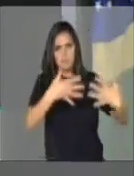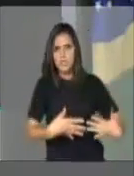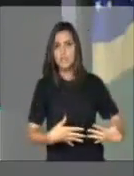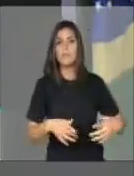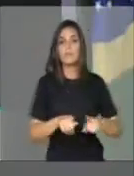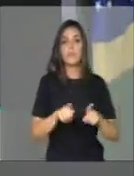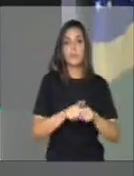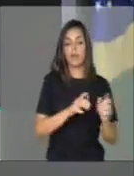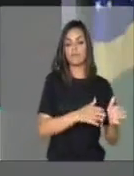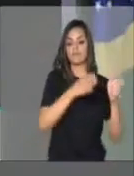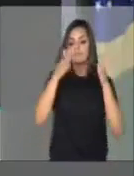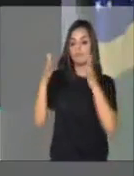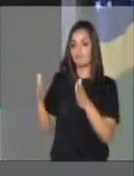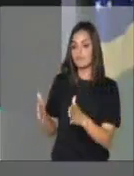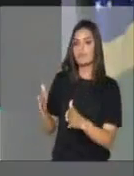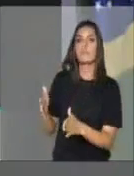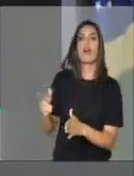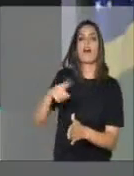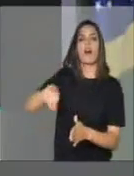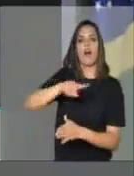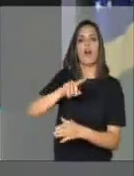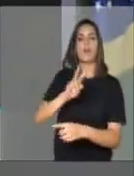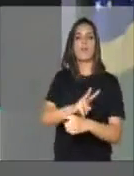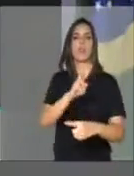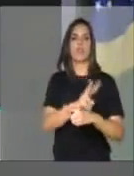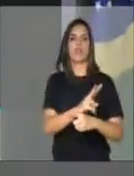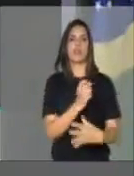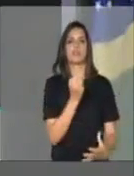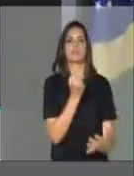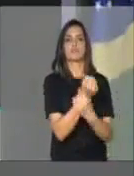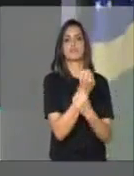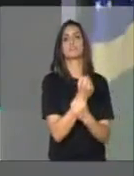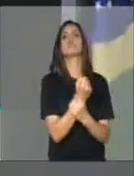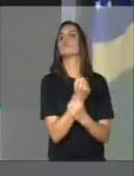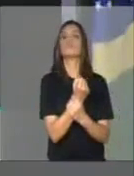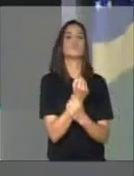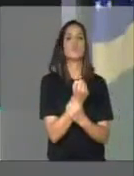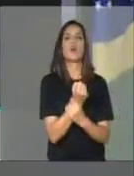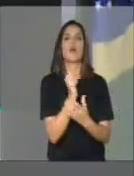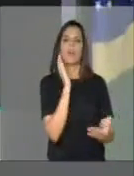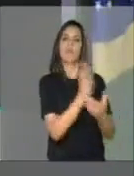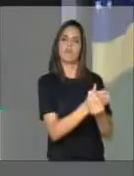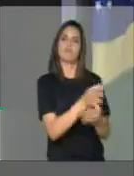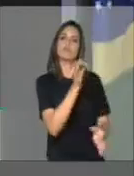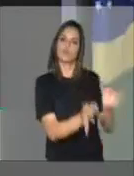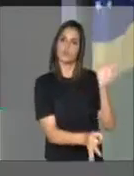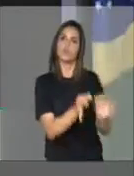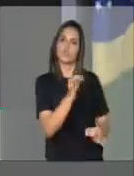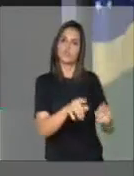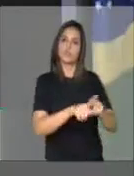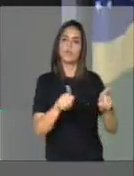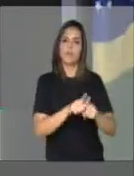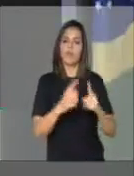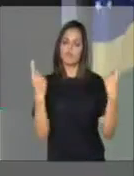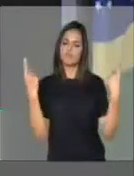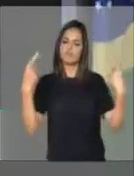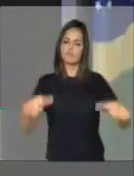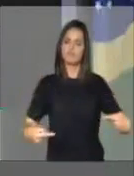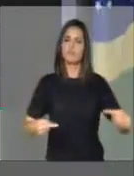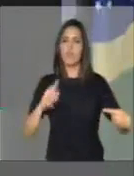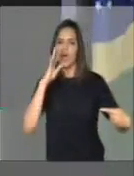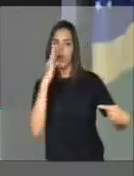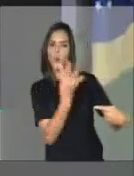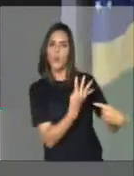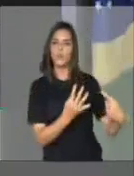lado, os relacionados à preservação das garantias do devido processo legal e do contraditório e ampla